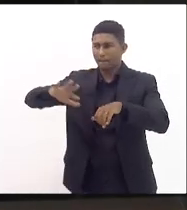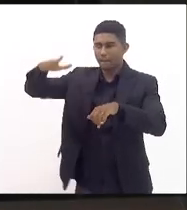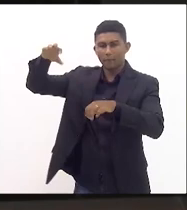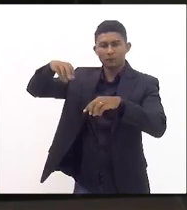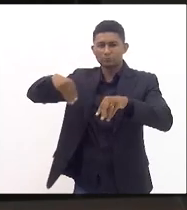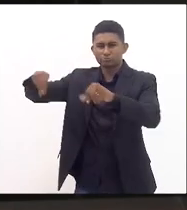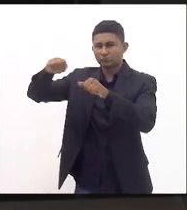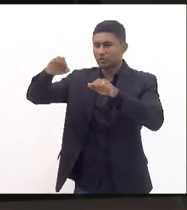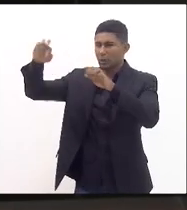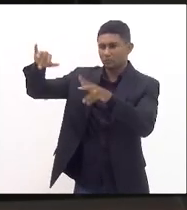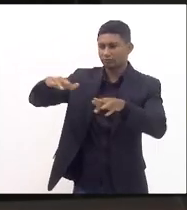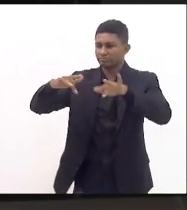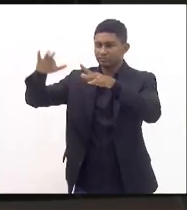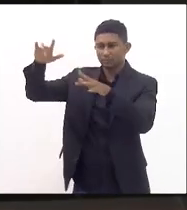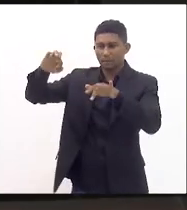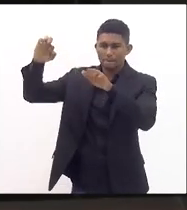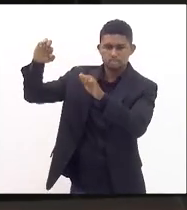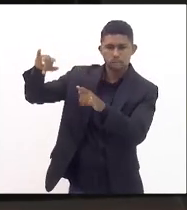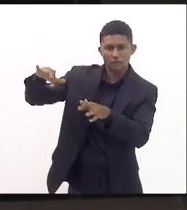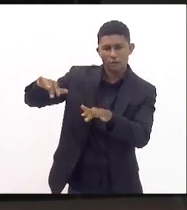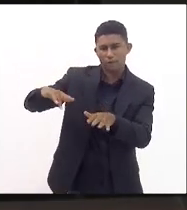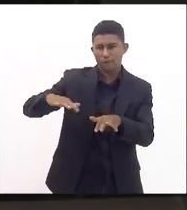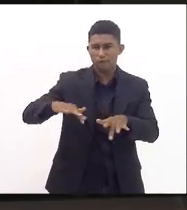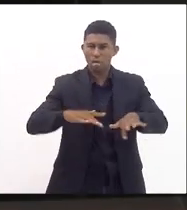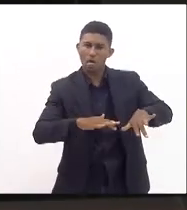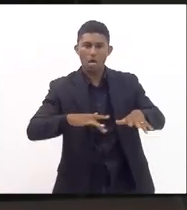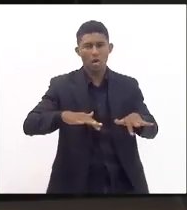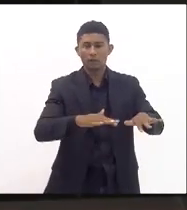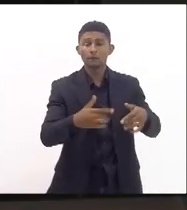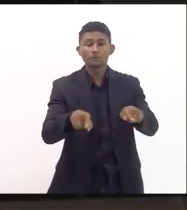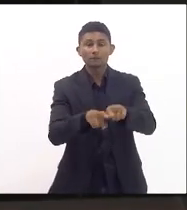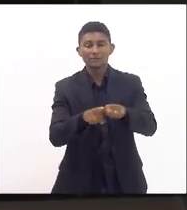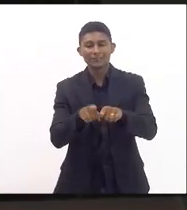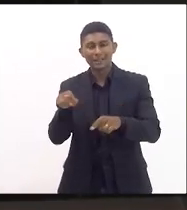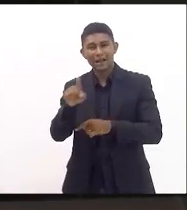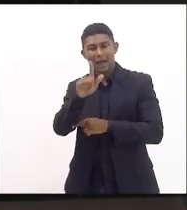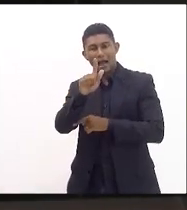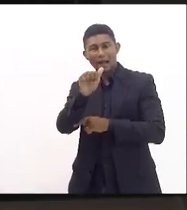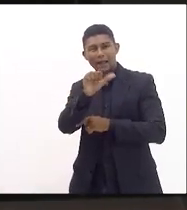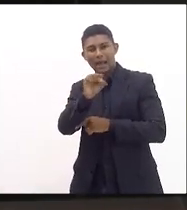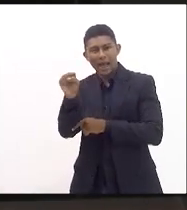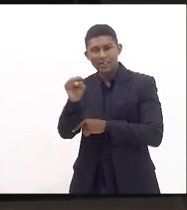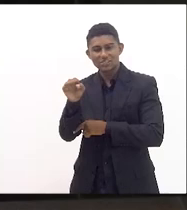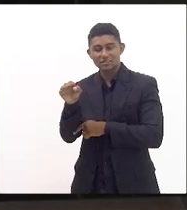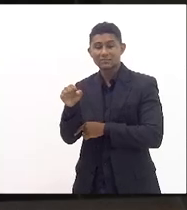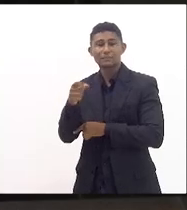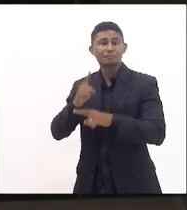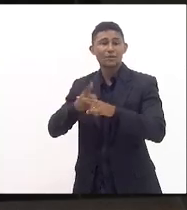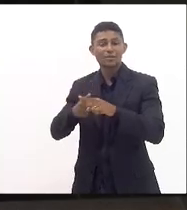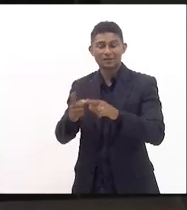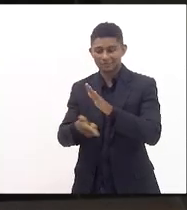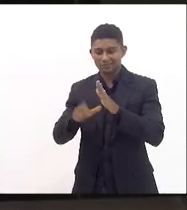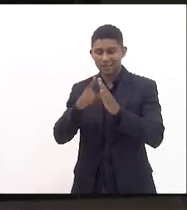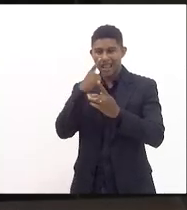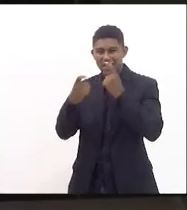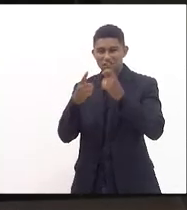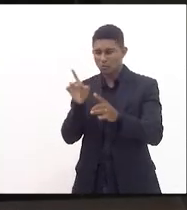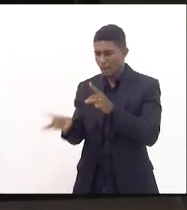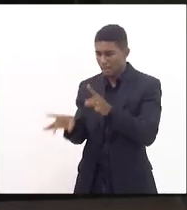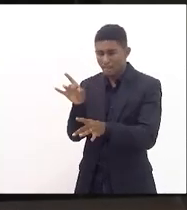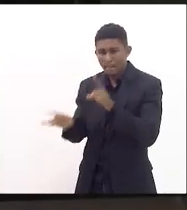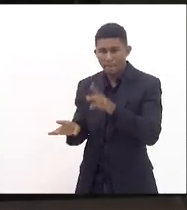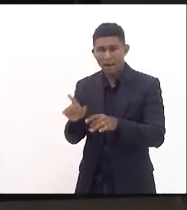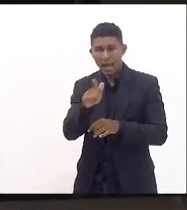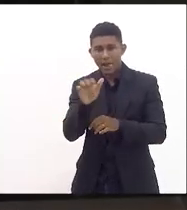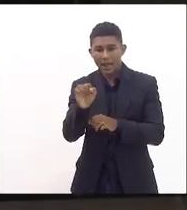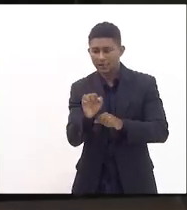o deslizamento e, posteriormente, uma explosão do gás proveniente do lixo que anteriormente ali era aterrado, e